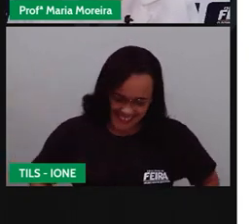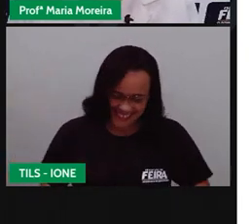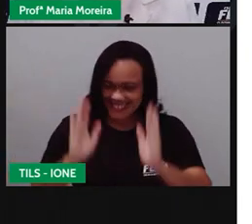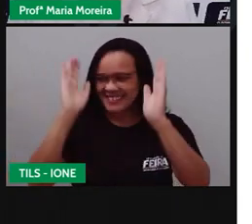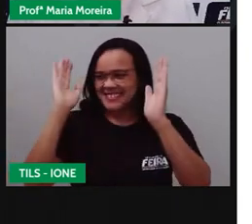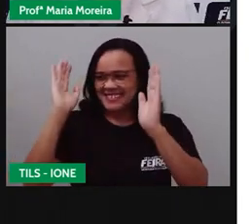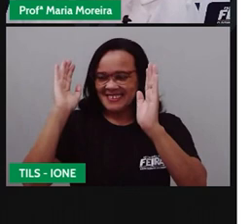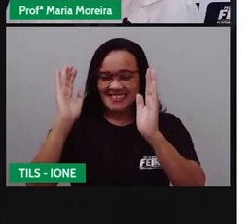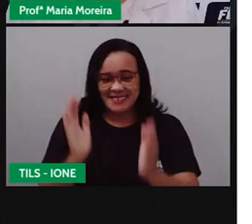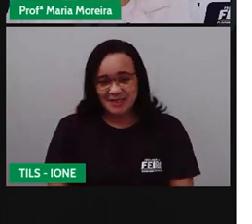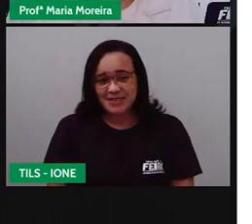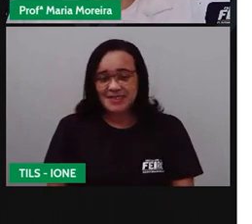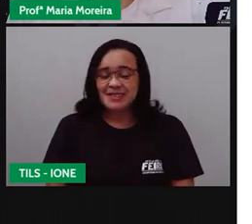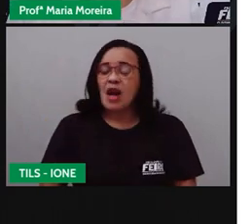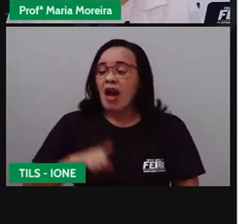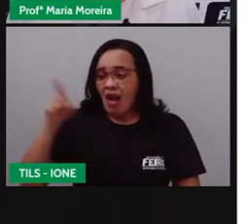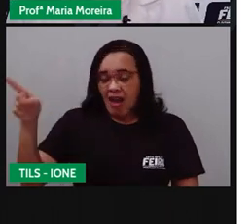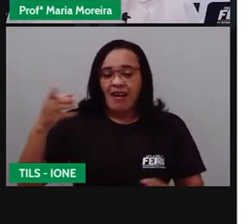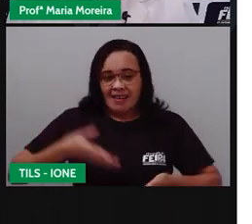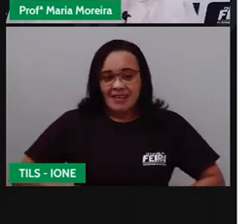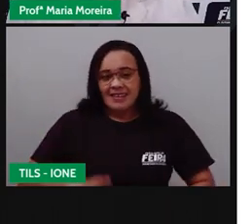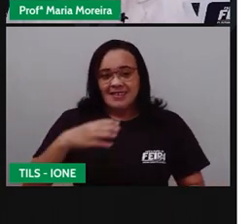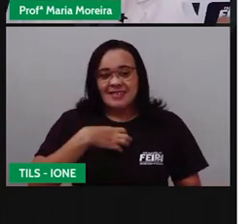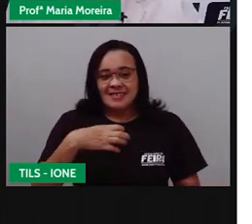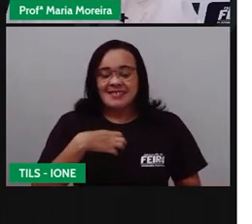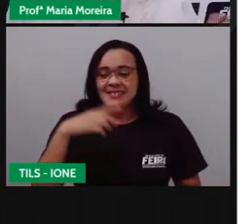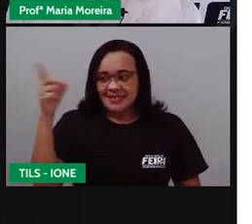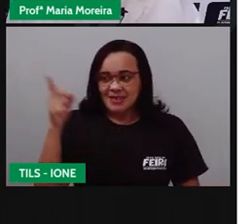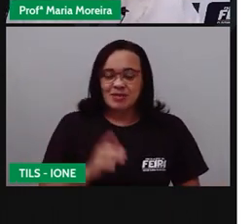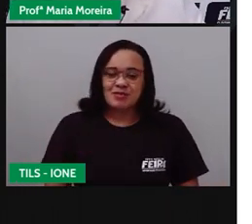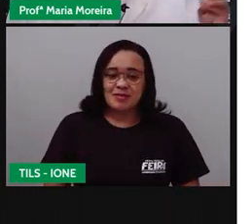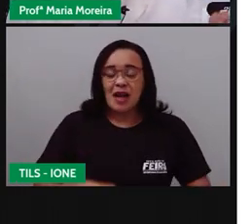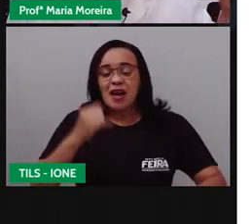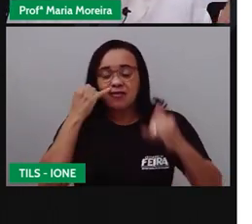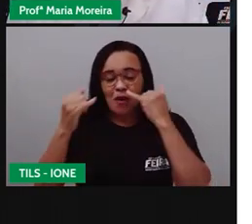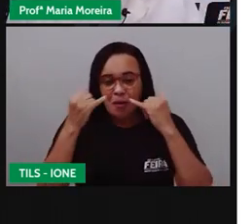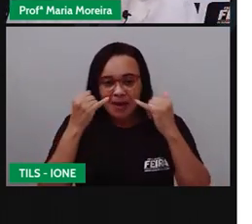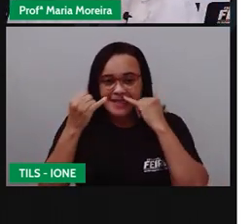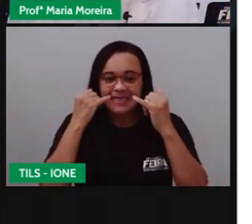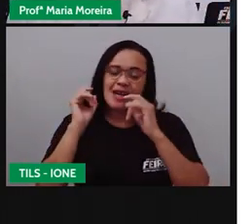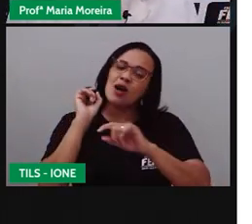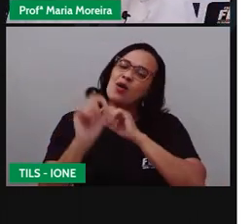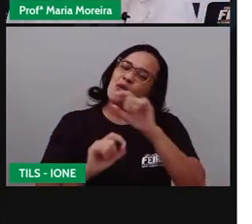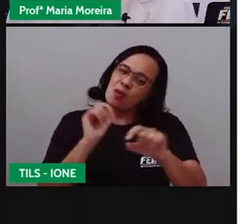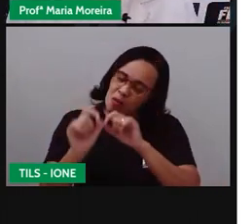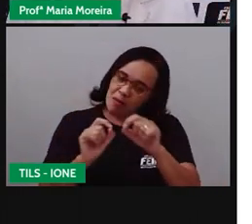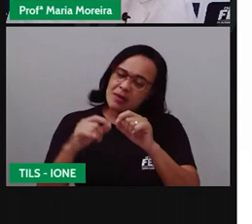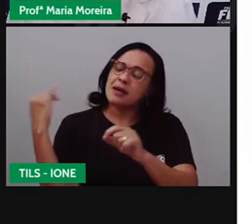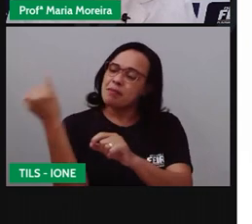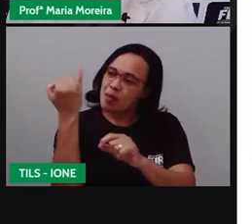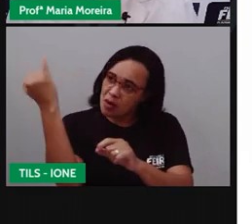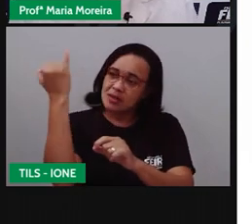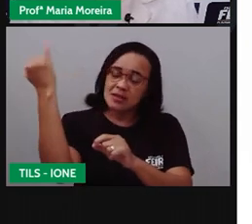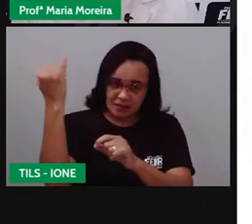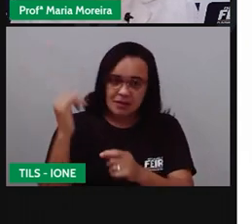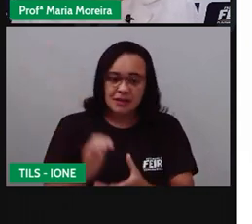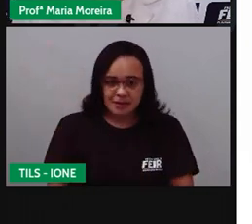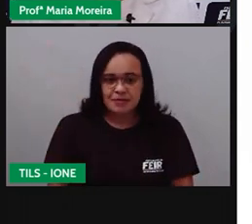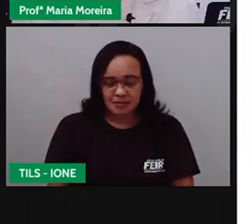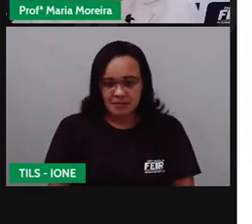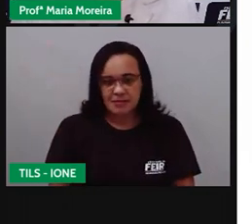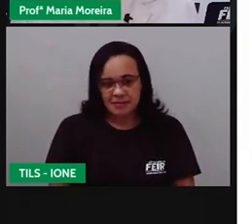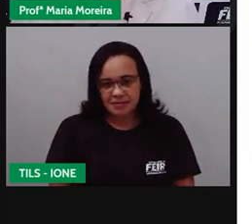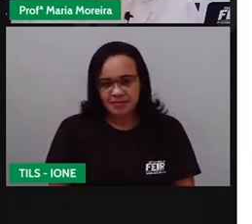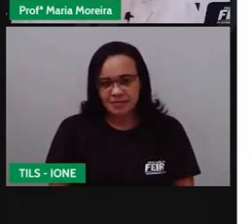Salvador. Solteira Politana. Então agora a gente tem uma informação de onde Oni nasceu, certo?